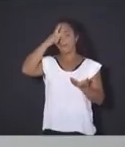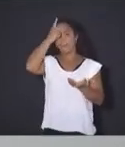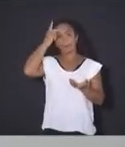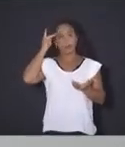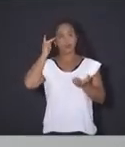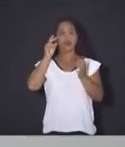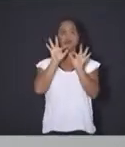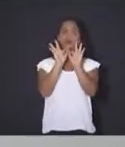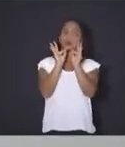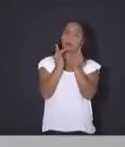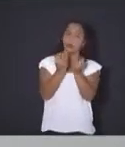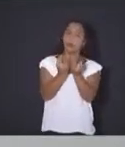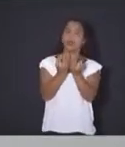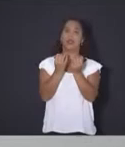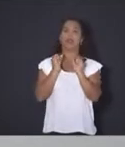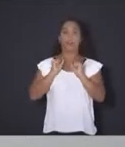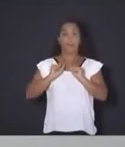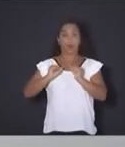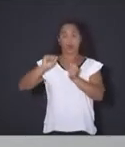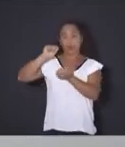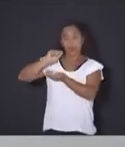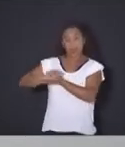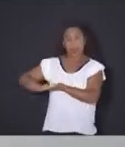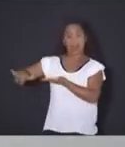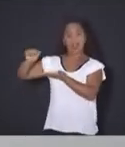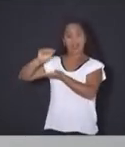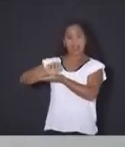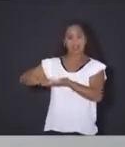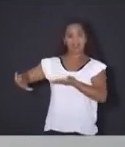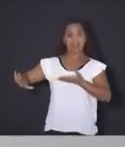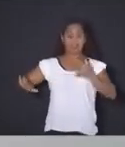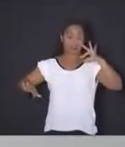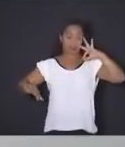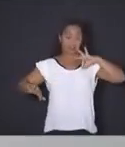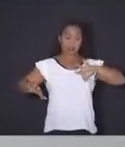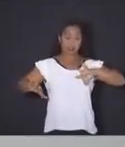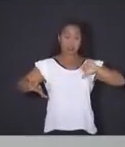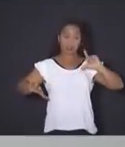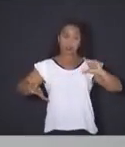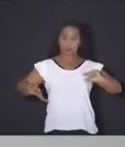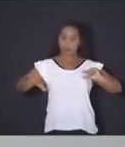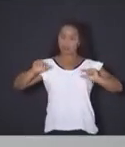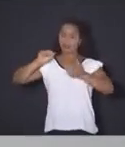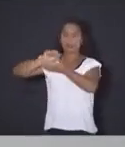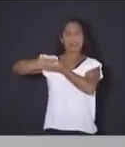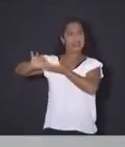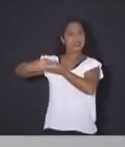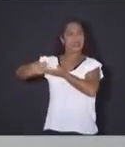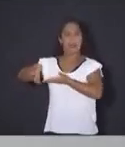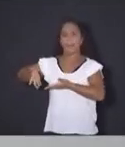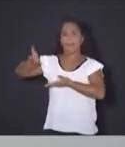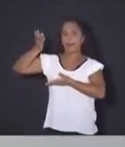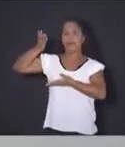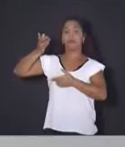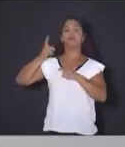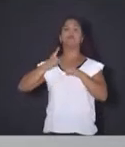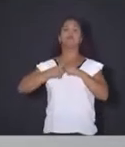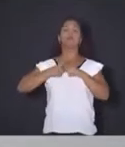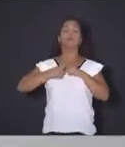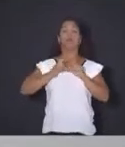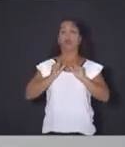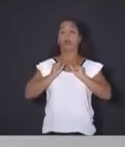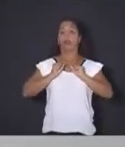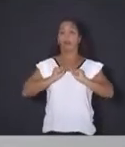possam gastar mais do que ganha na medida em que elas têm capacidade de se